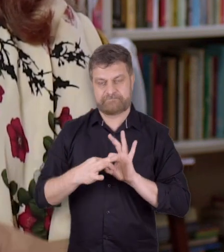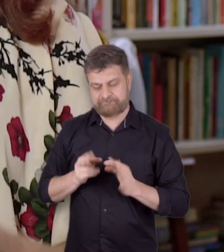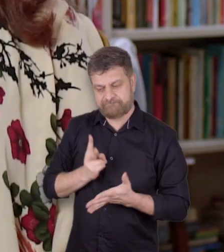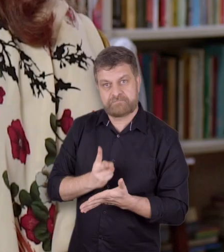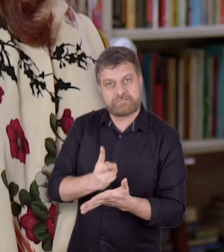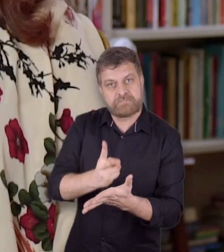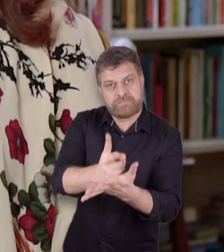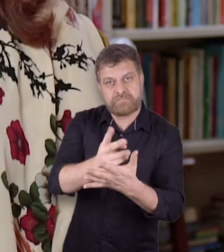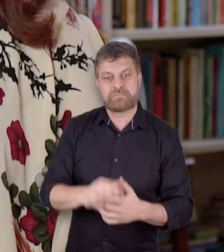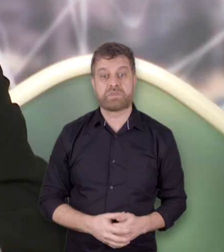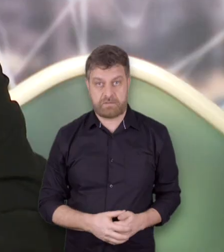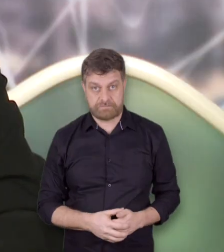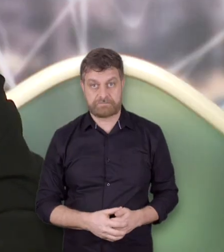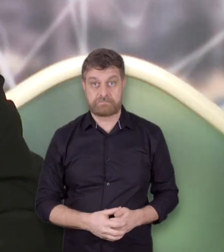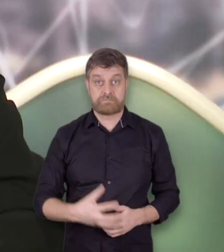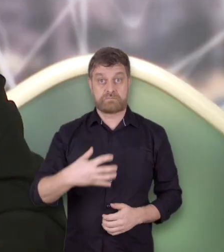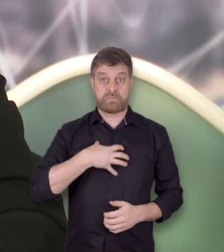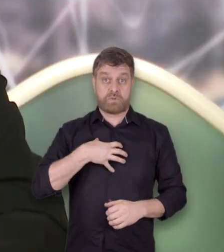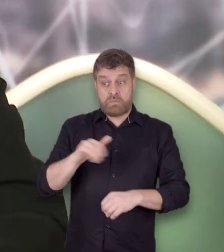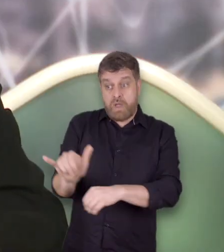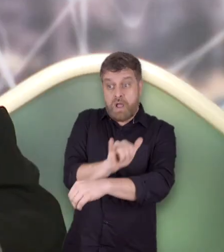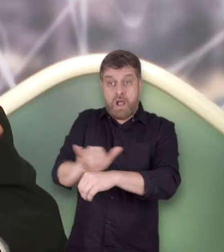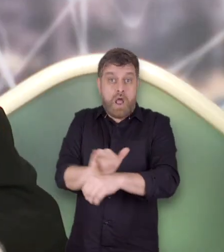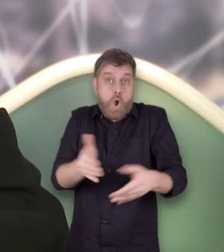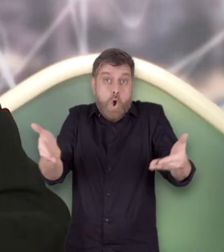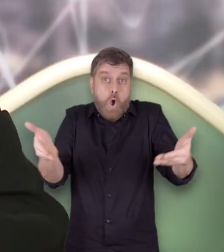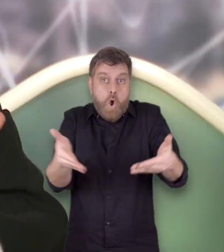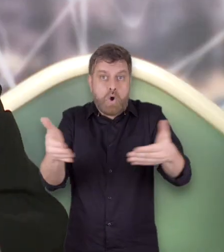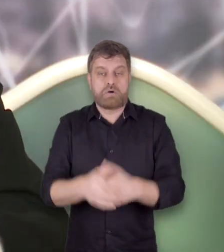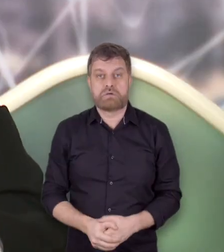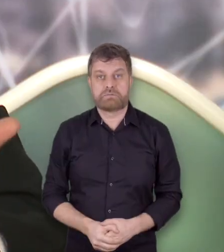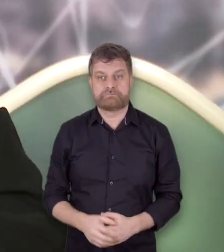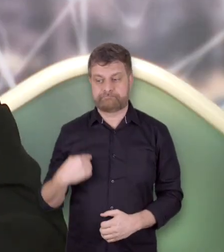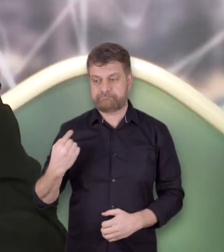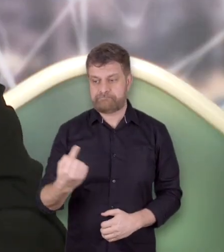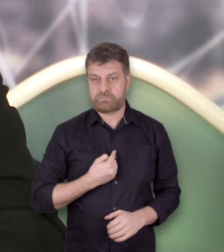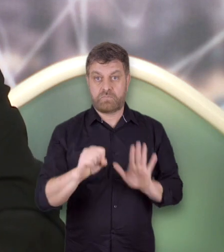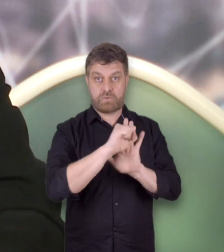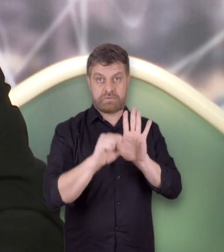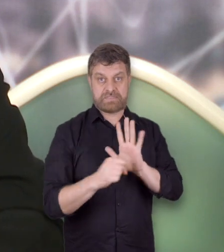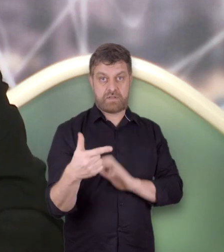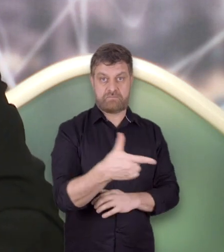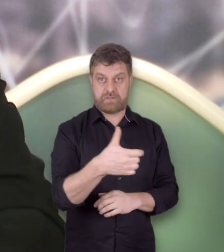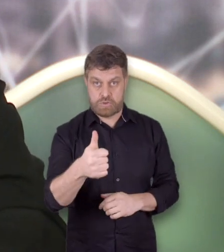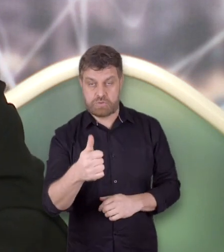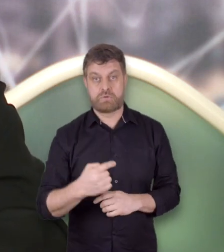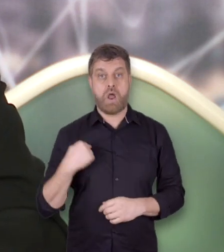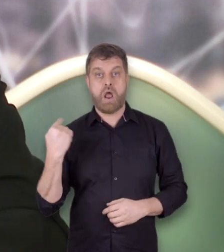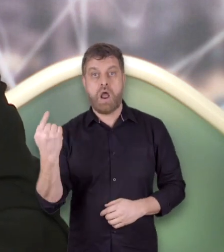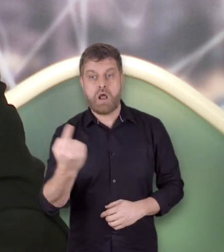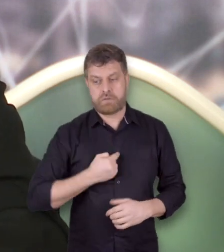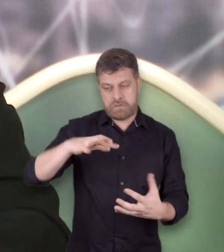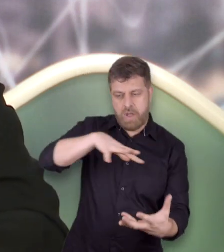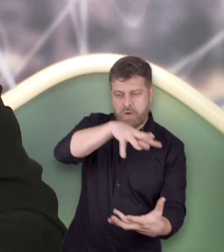existência tecnológica. De tal maneira que hoje, começo da nossa época, século XXI,